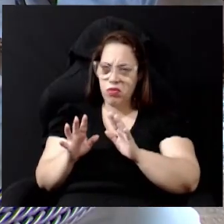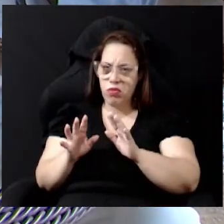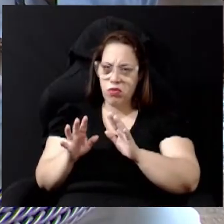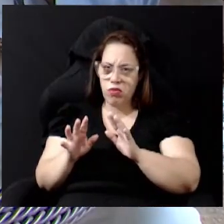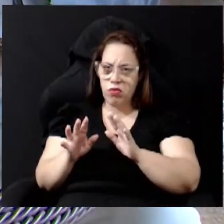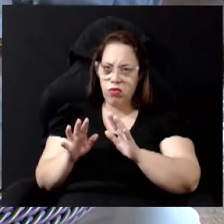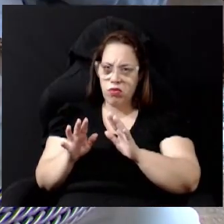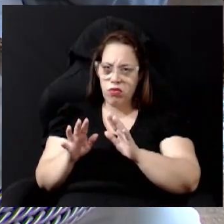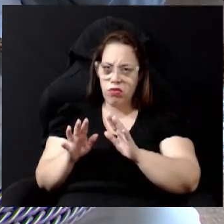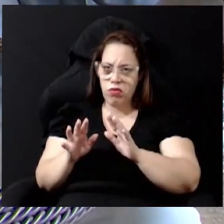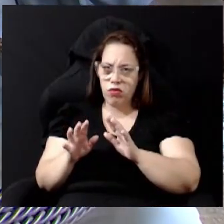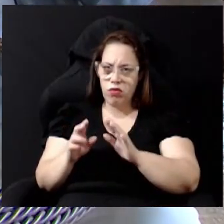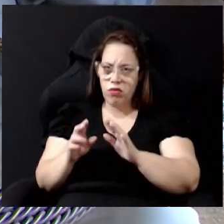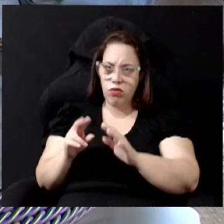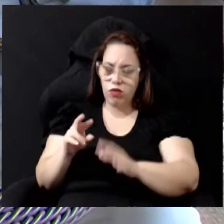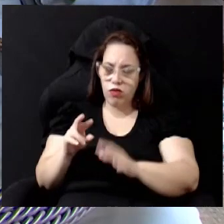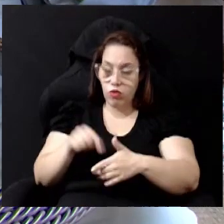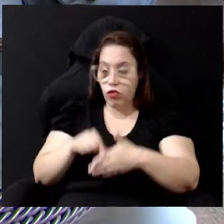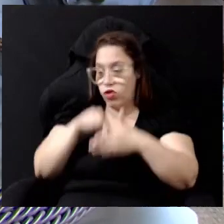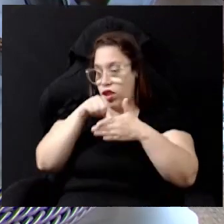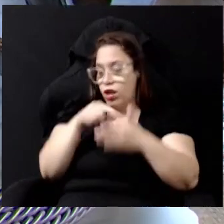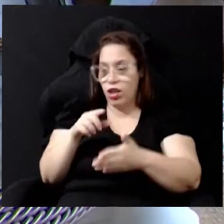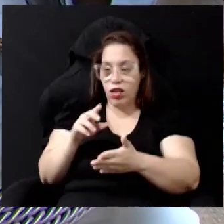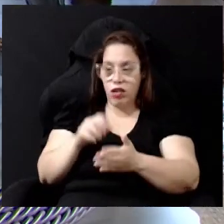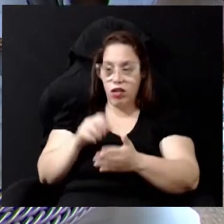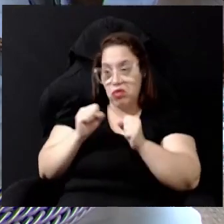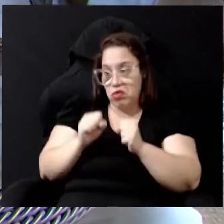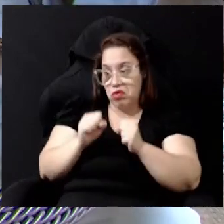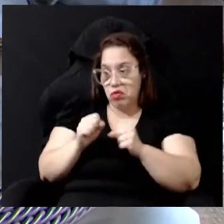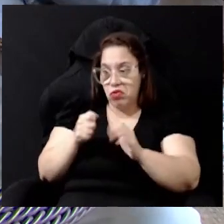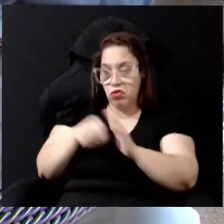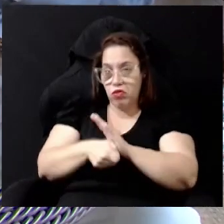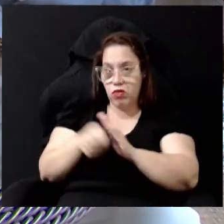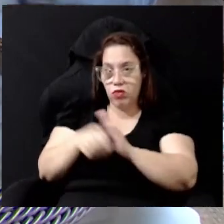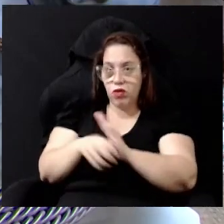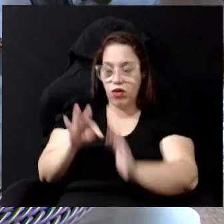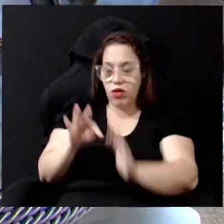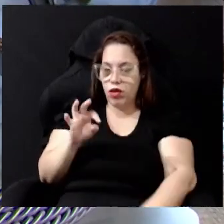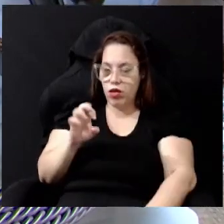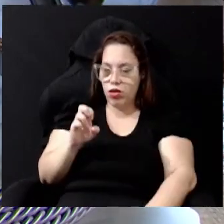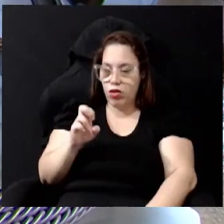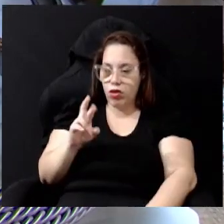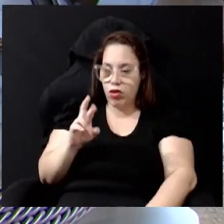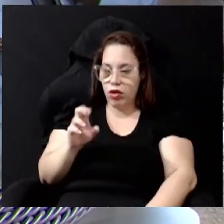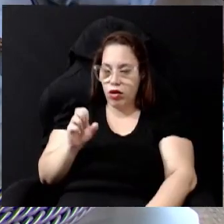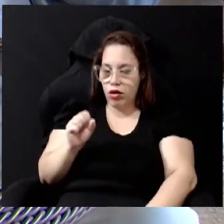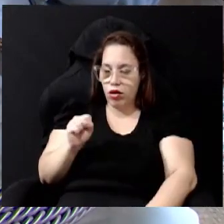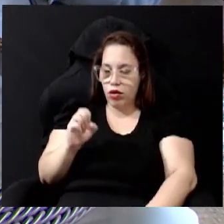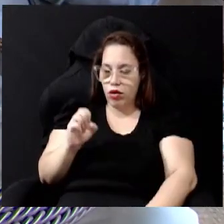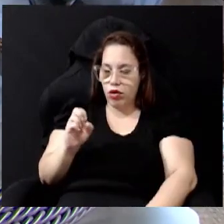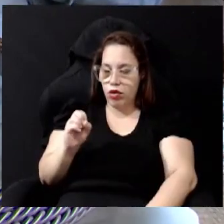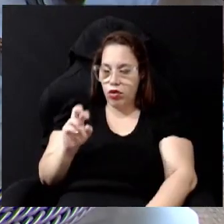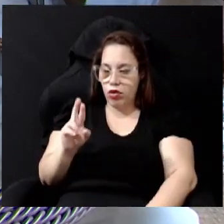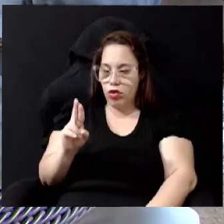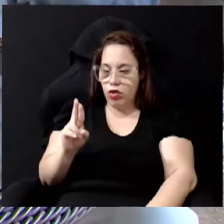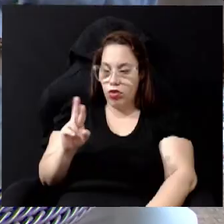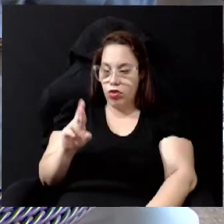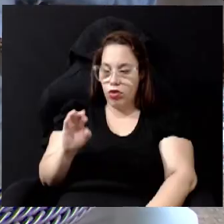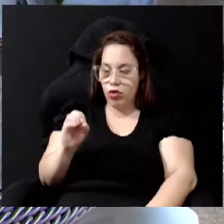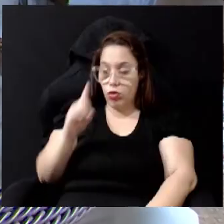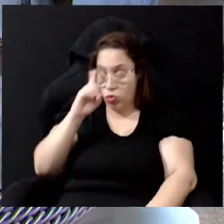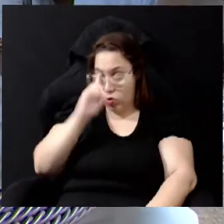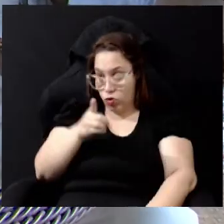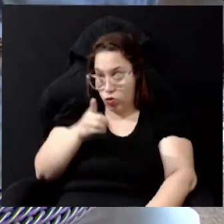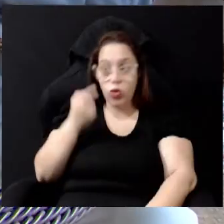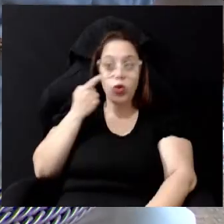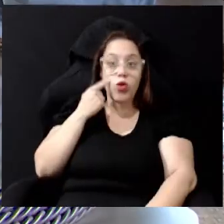renda fixa, pode colocar em títulos do Tesouro direto. Eu sempre recomendo bastante as pessoas olharem, as pessoas,